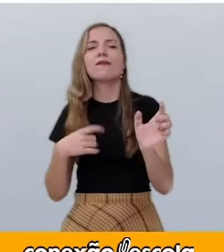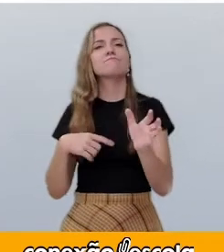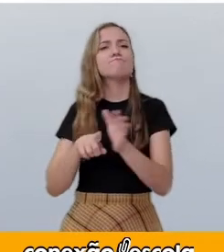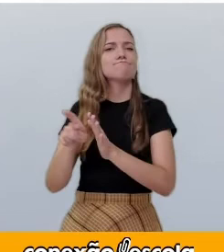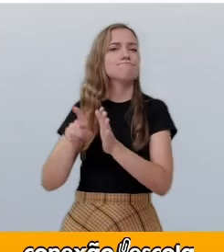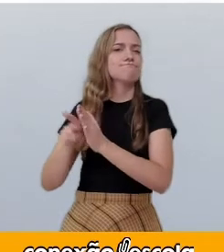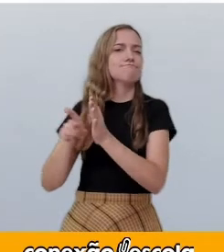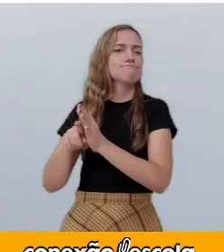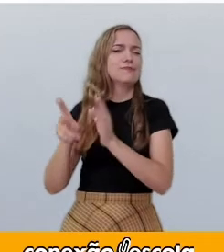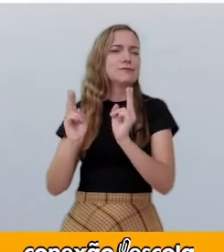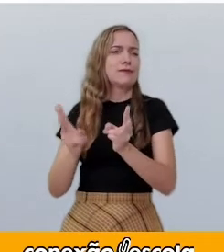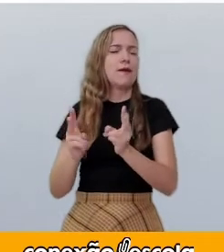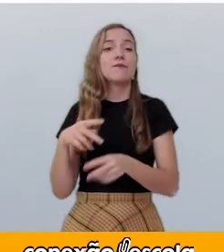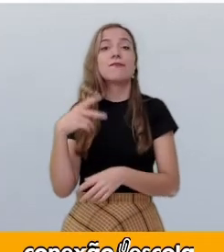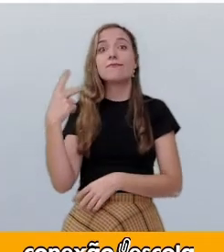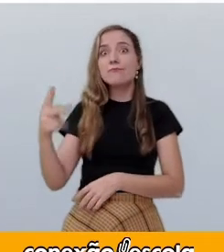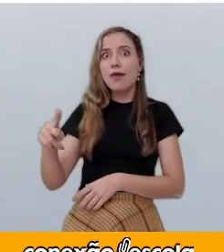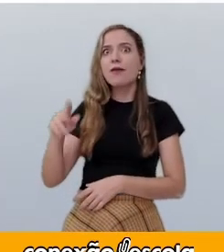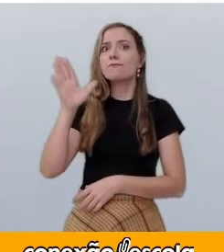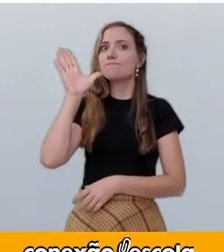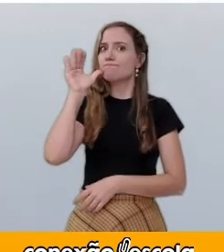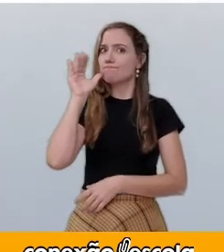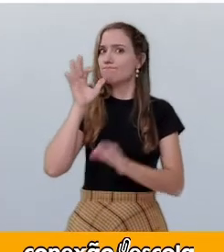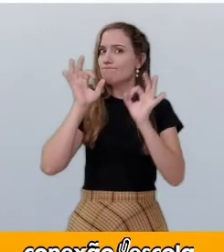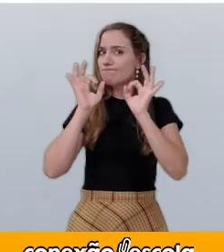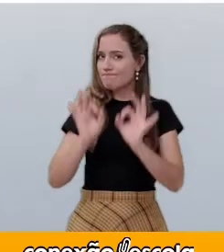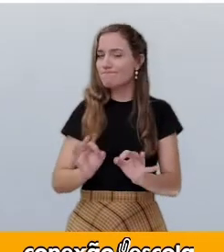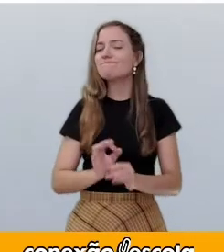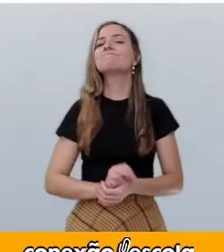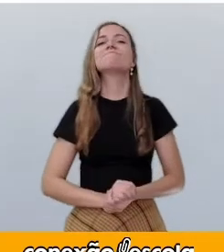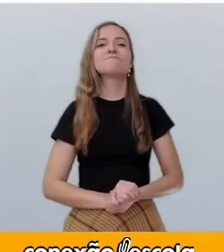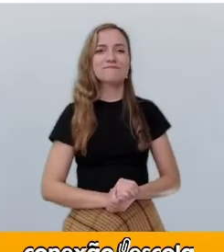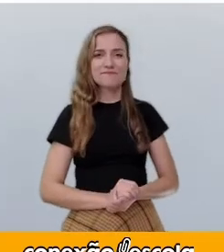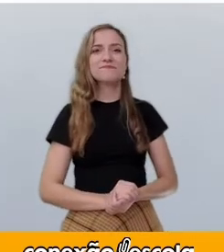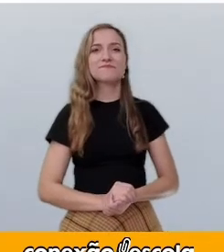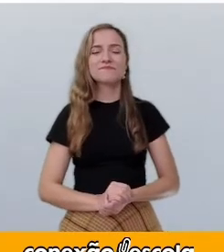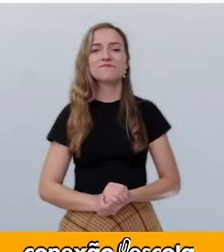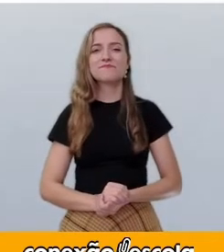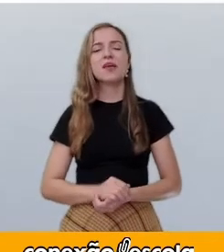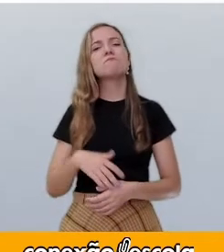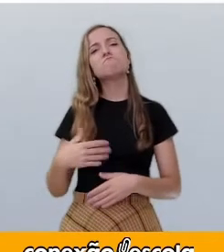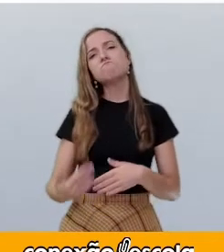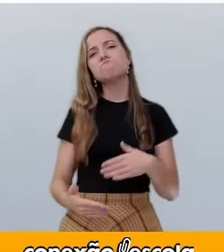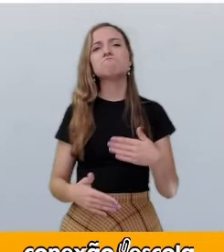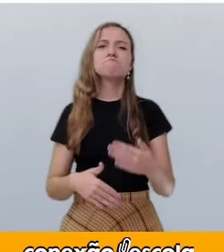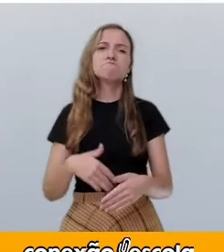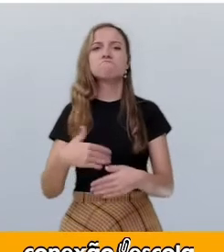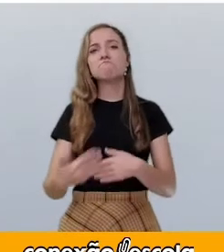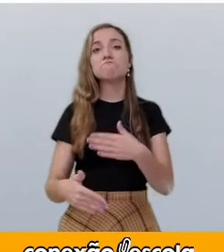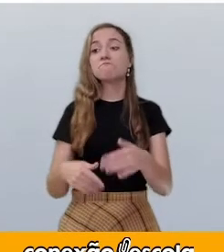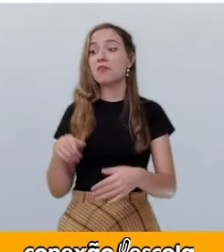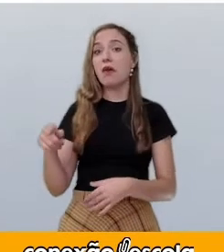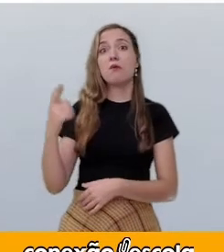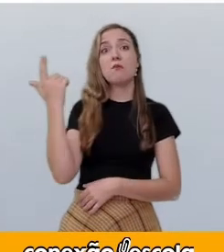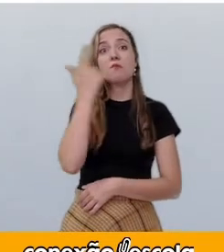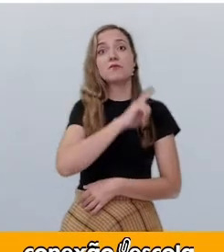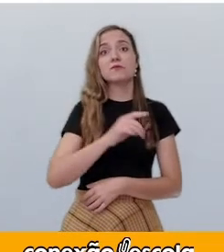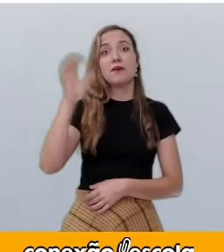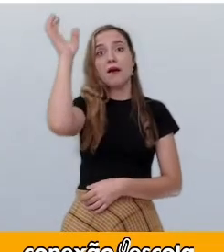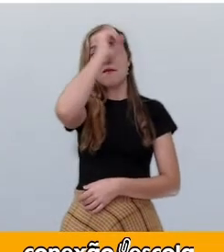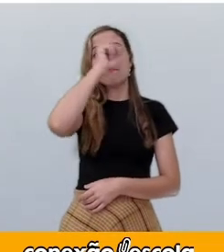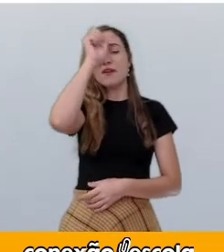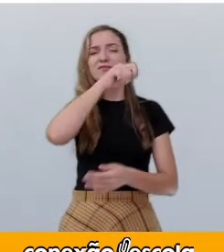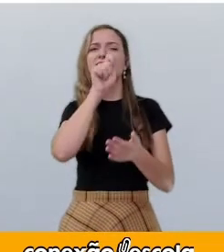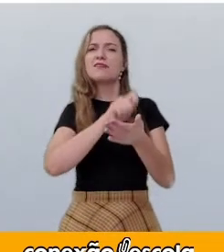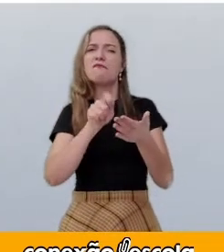era um garoto muito curioso esse pequeno e foi assim que logo começou a escrever